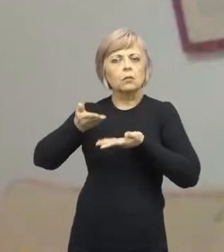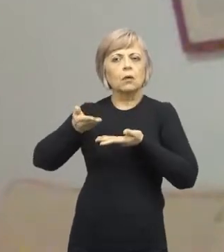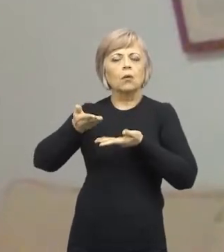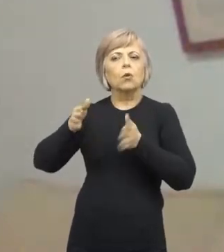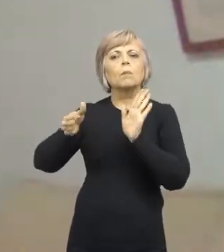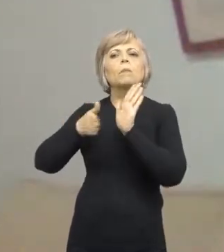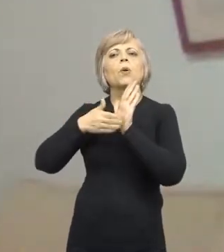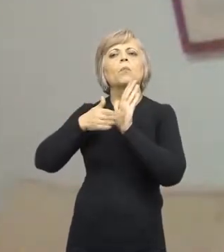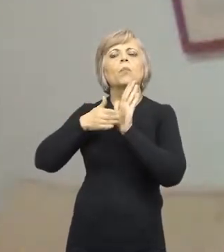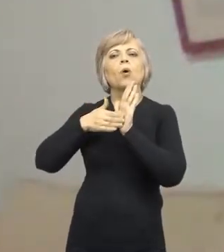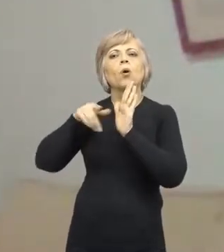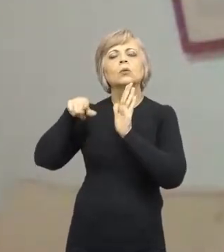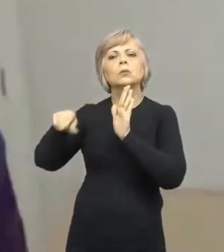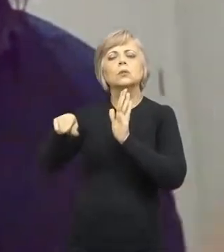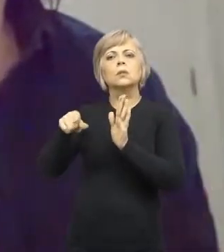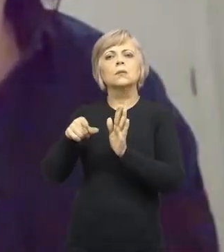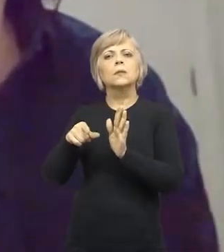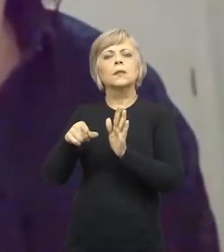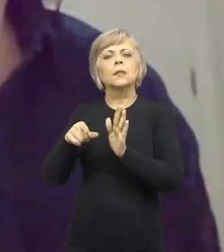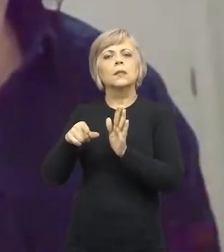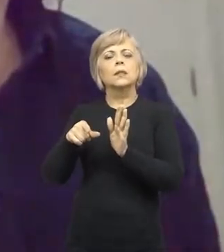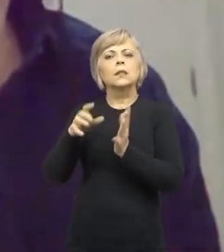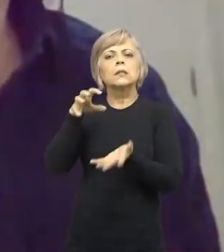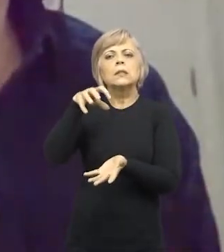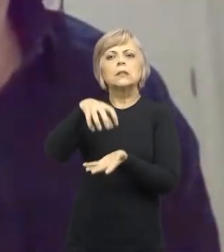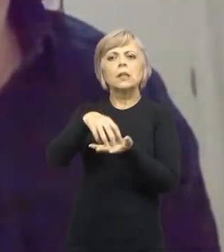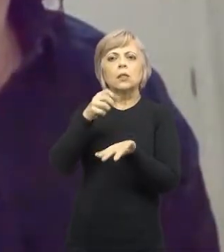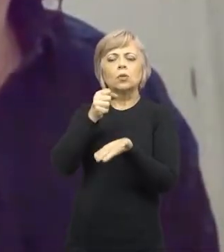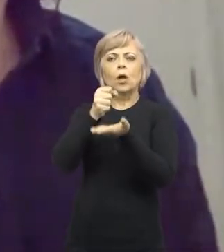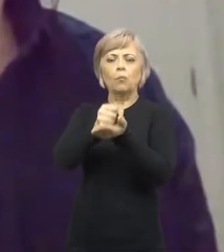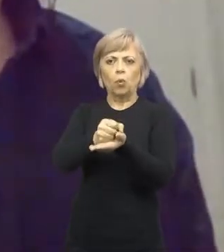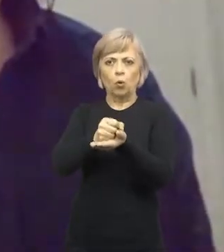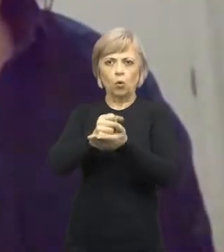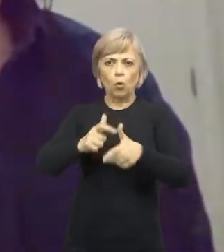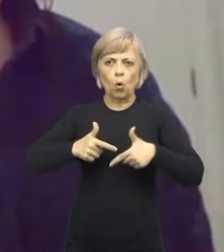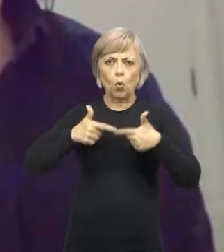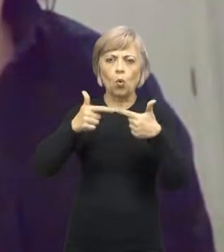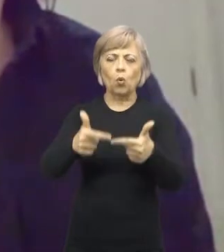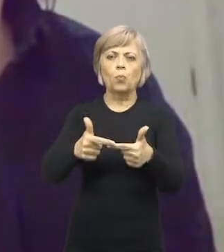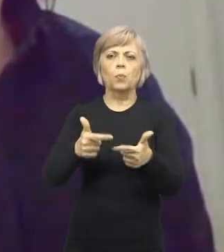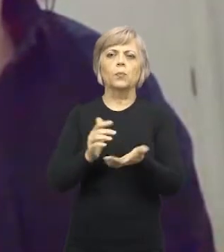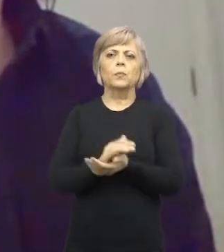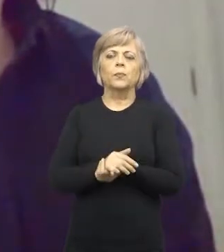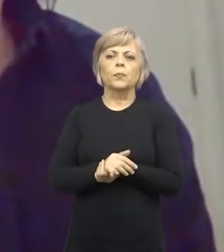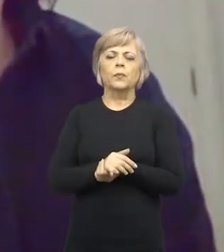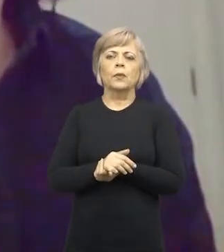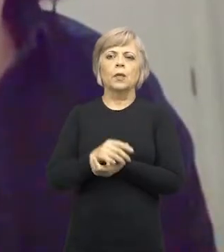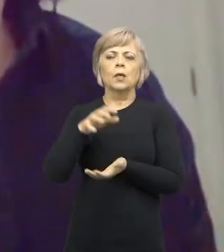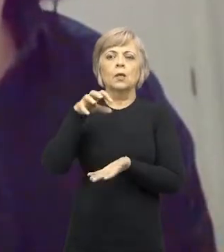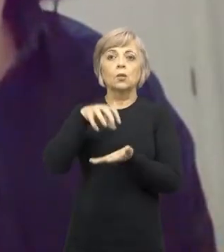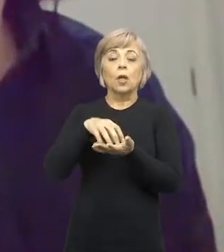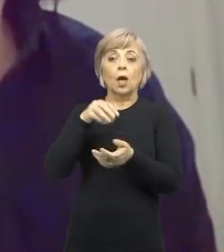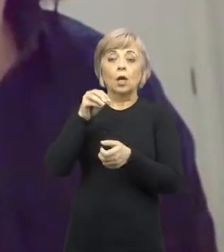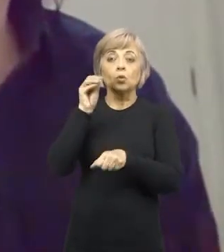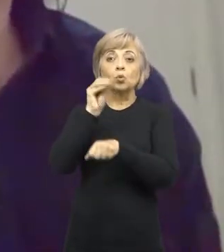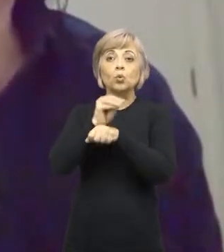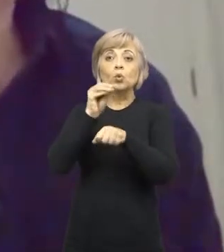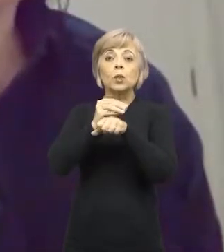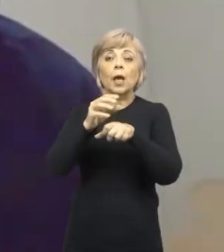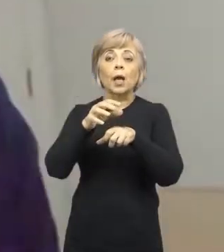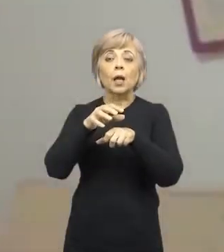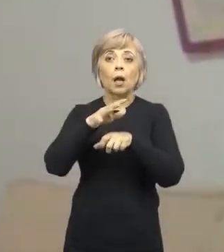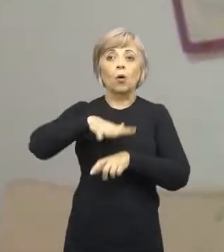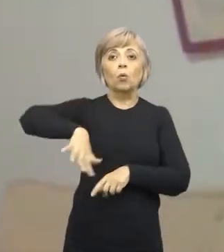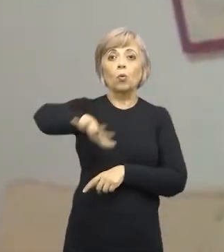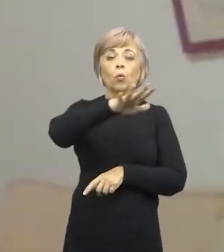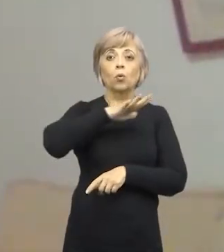proposta pelo Centro de Apoio Operacional da Tutela Coletiva do